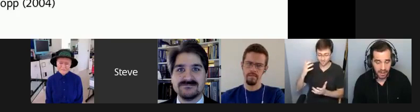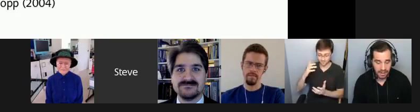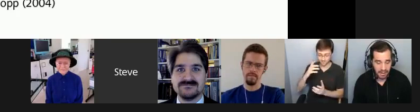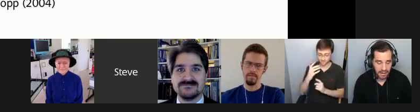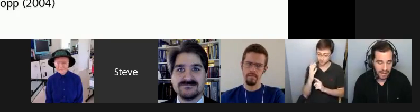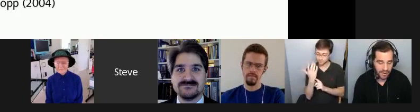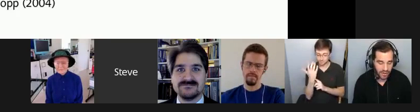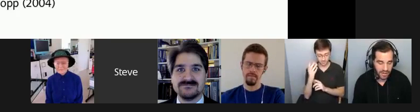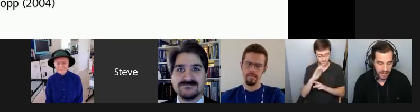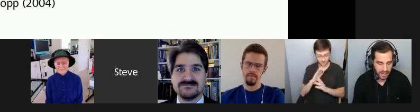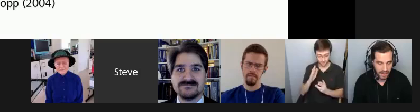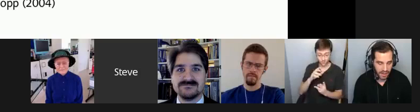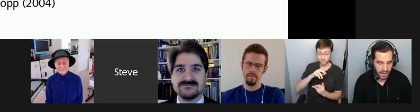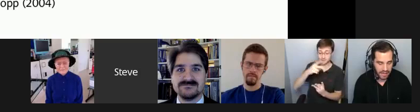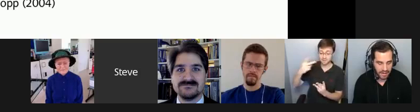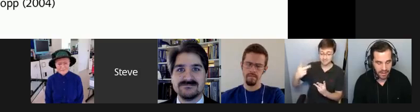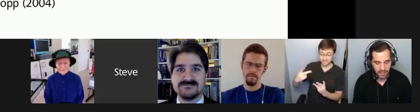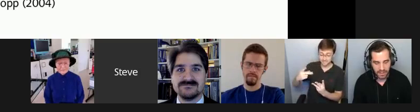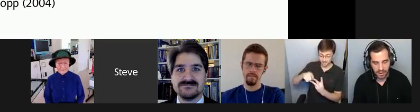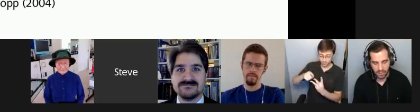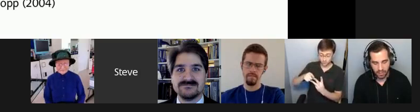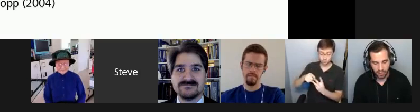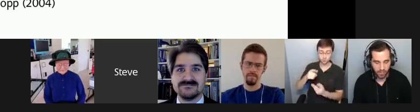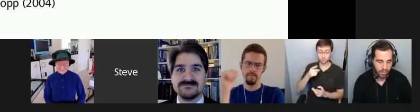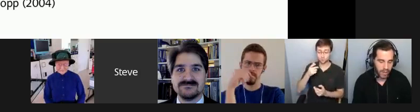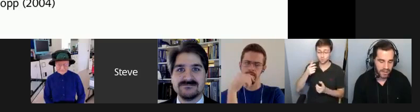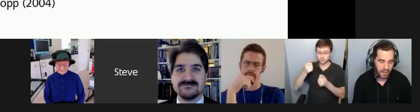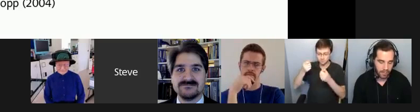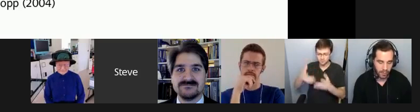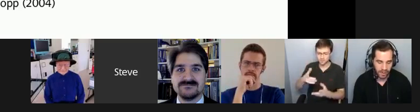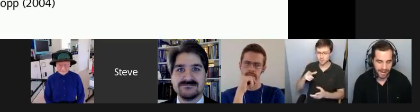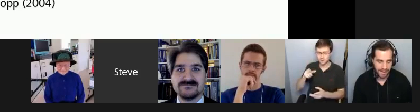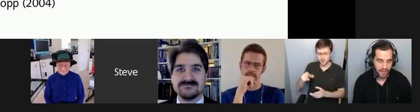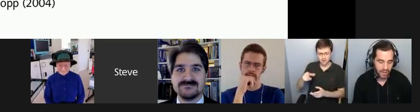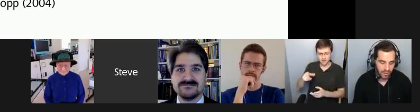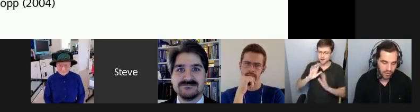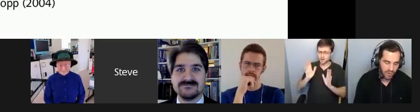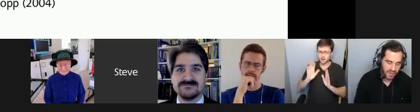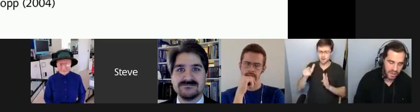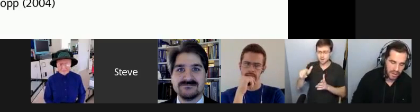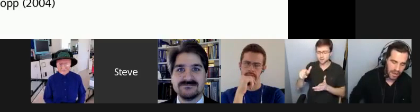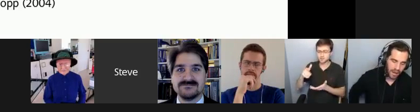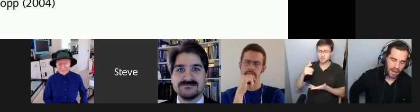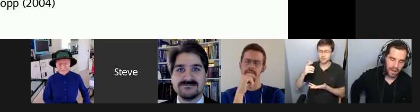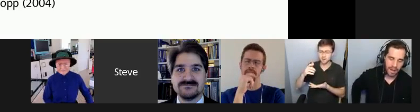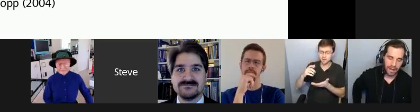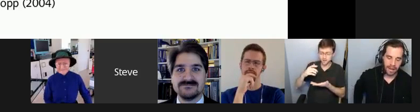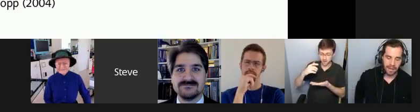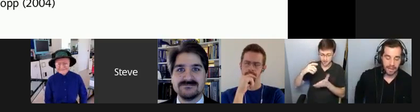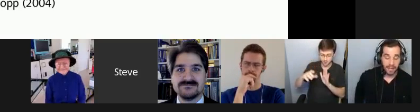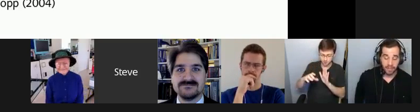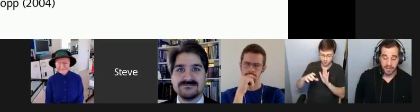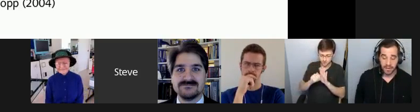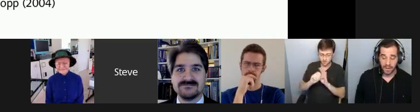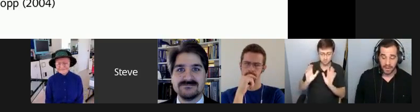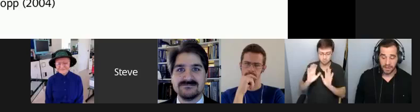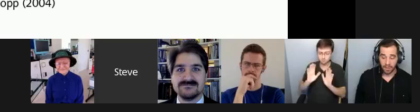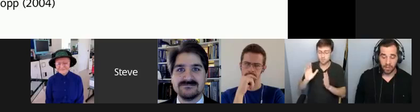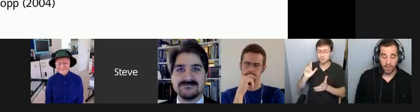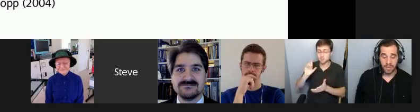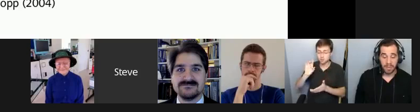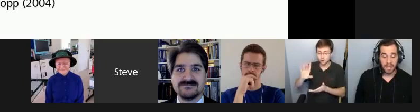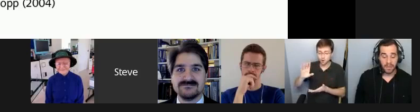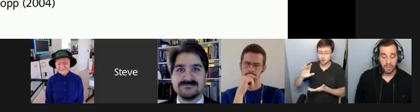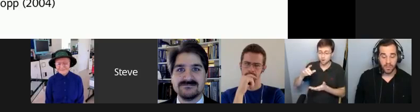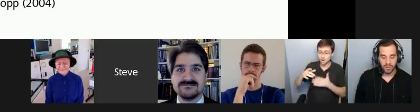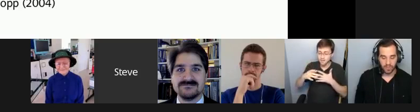Então, e que eles dizem que as línguas são, por exemplo, Cratilo diz que as línguas são